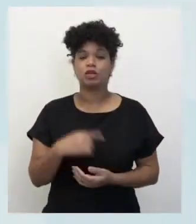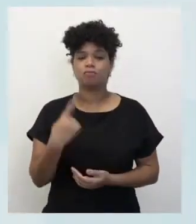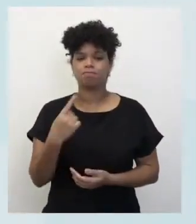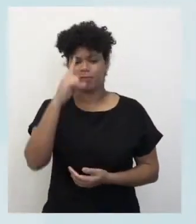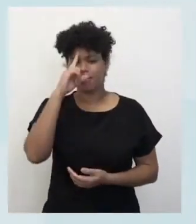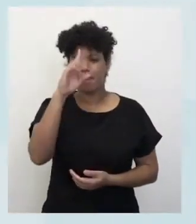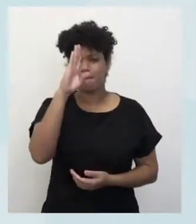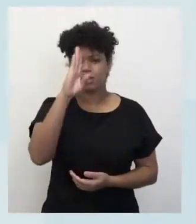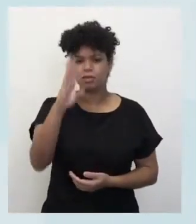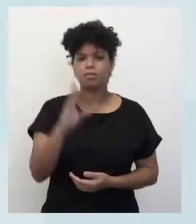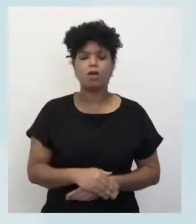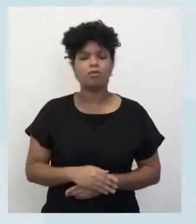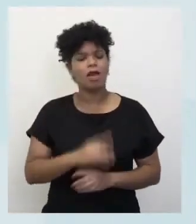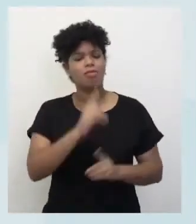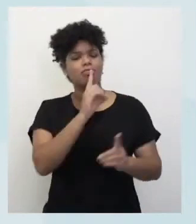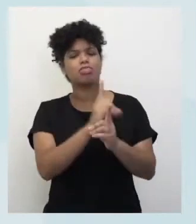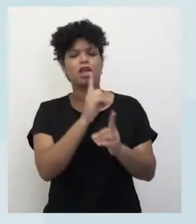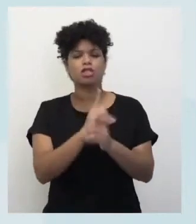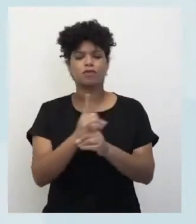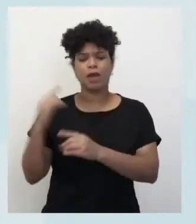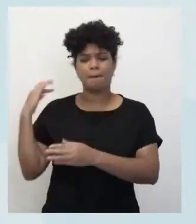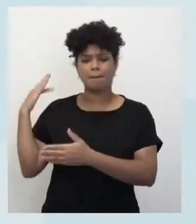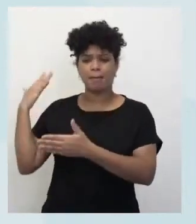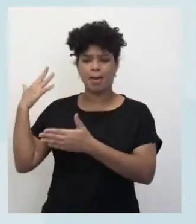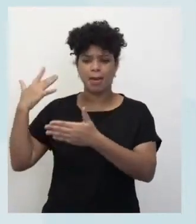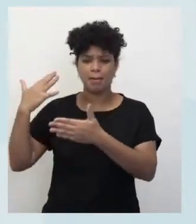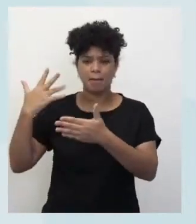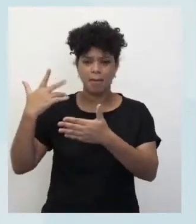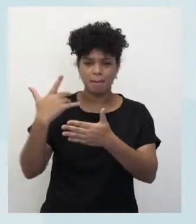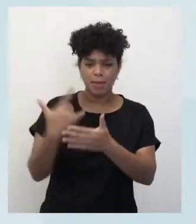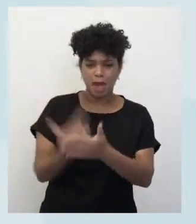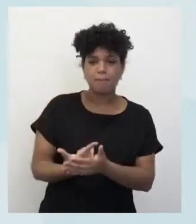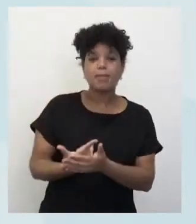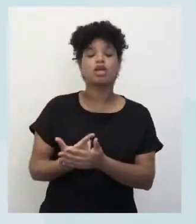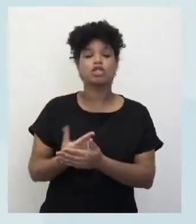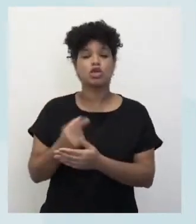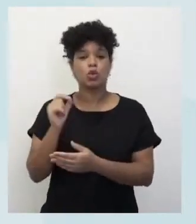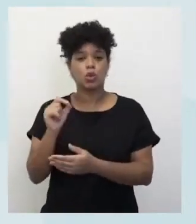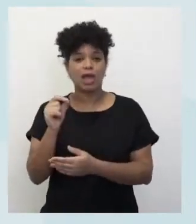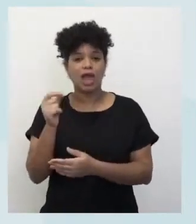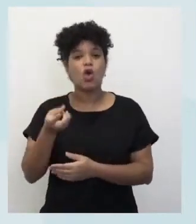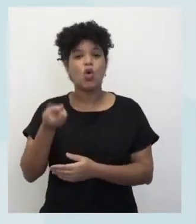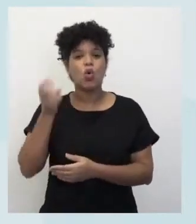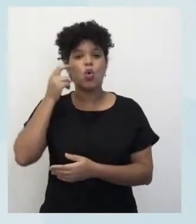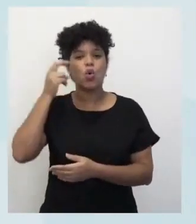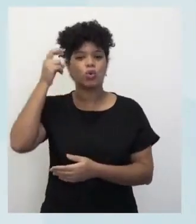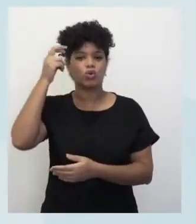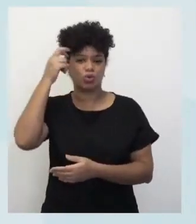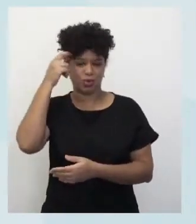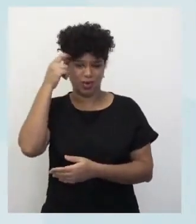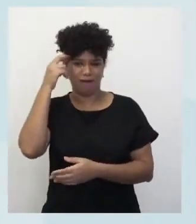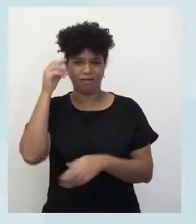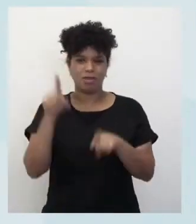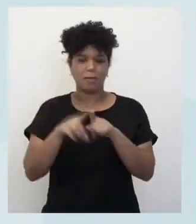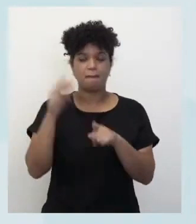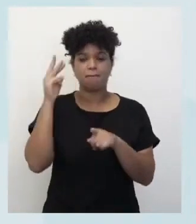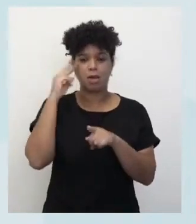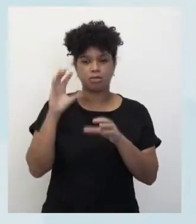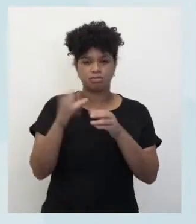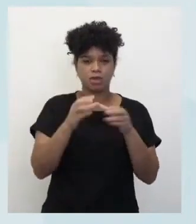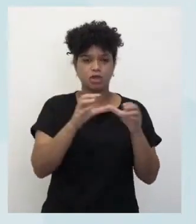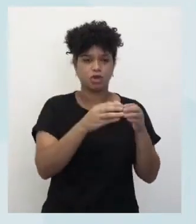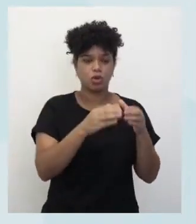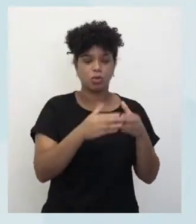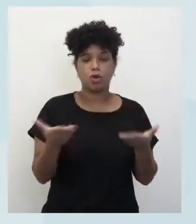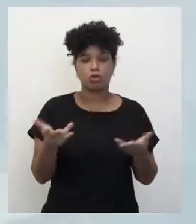Identificar o patrimônio cultural, a memória coletiva, os bens simbólicos materiais e imateriais. Essa é uma aula de